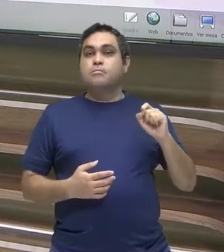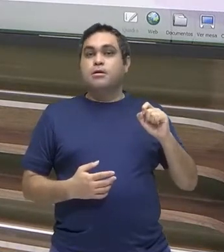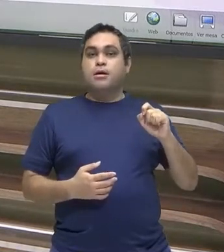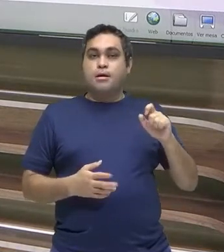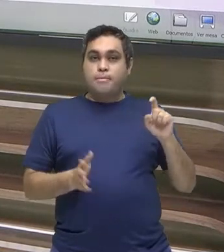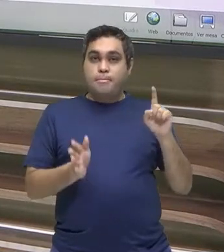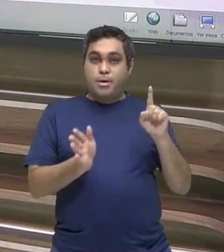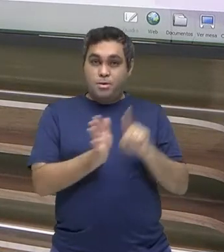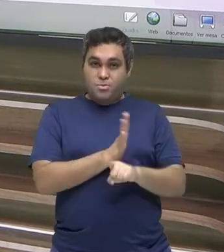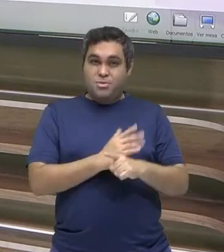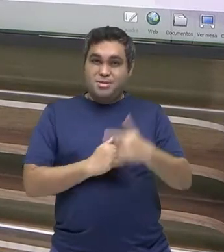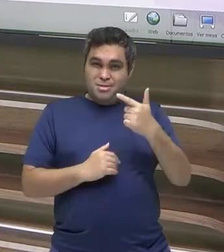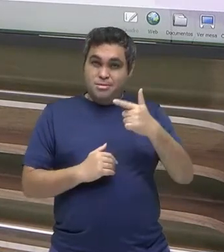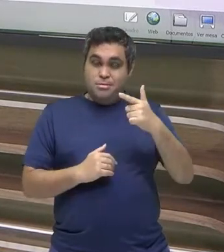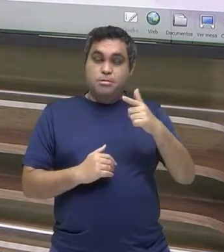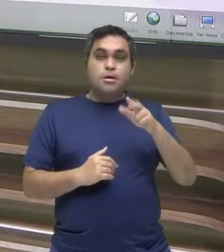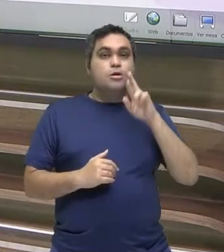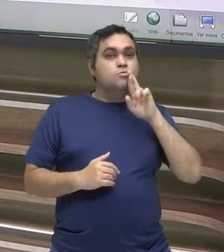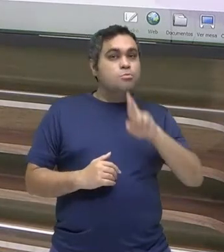a letra D.